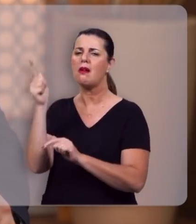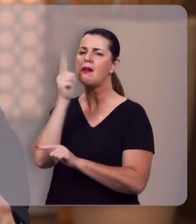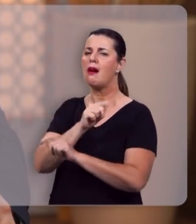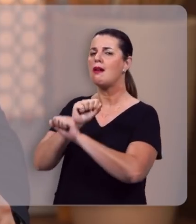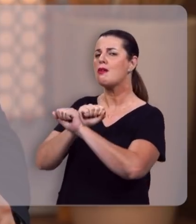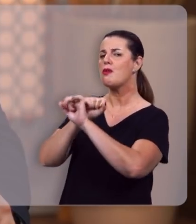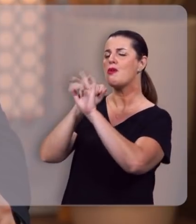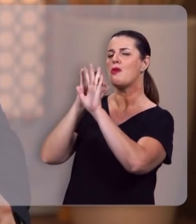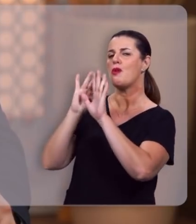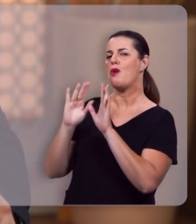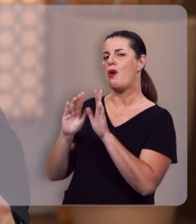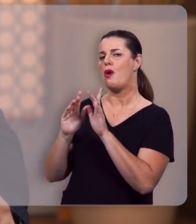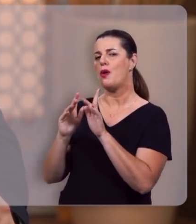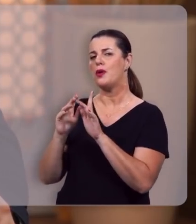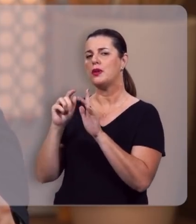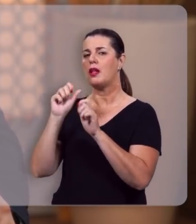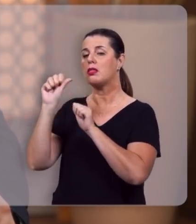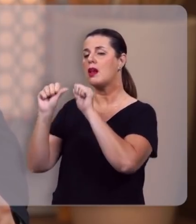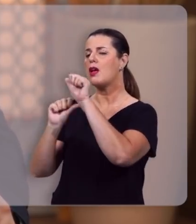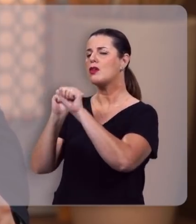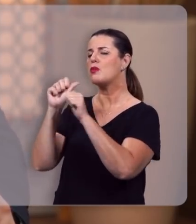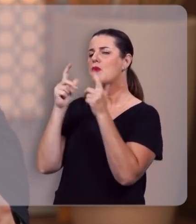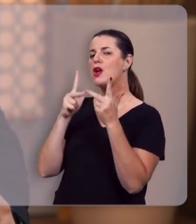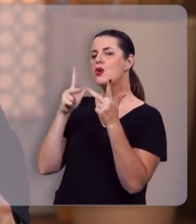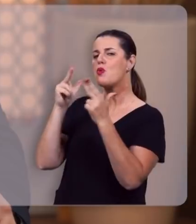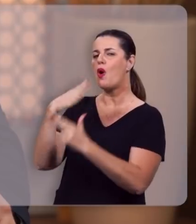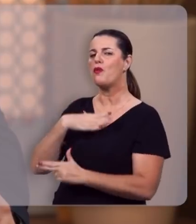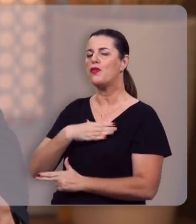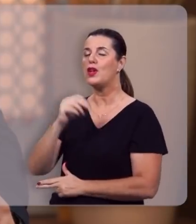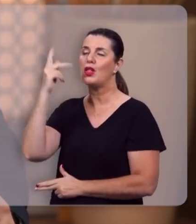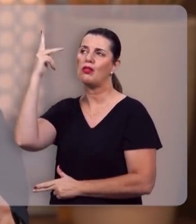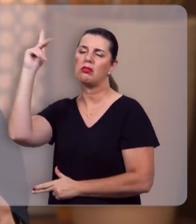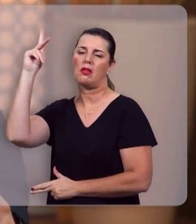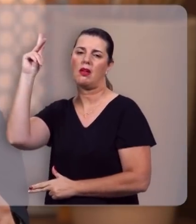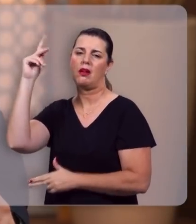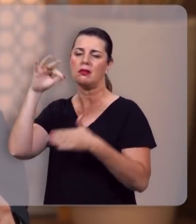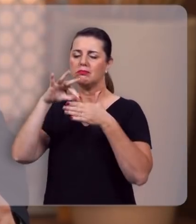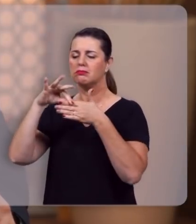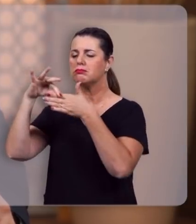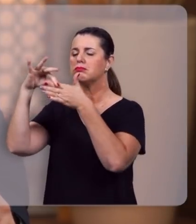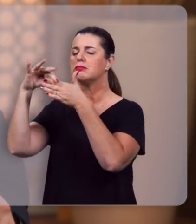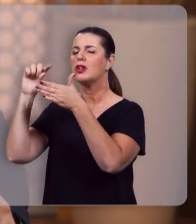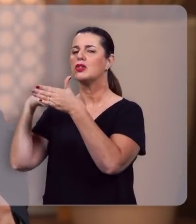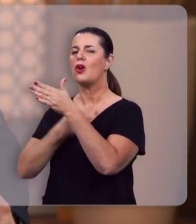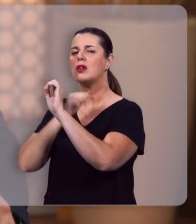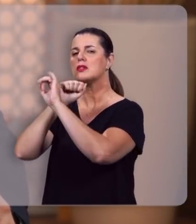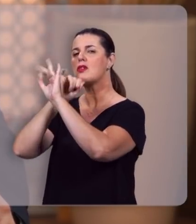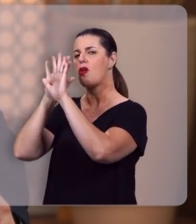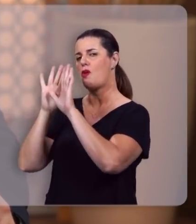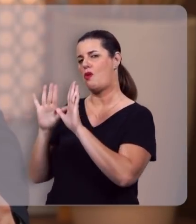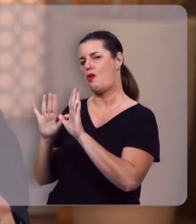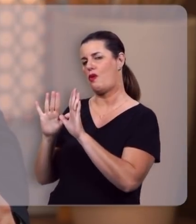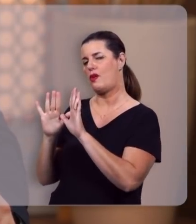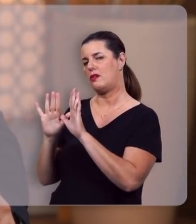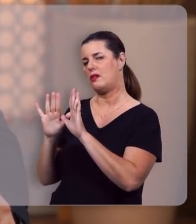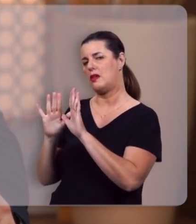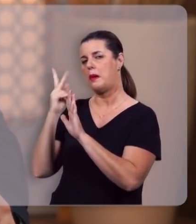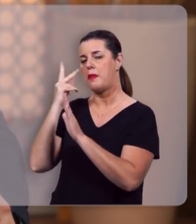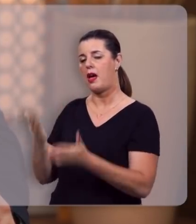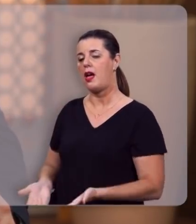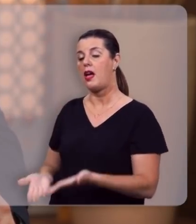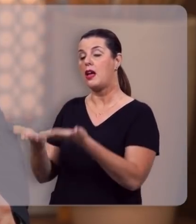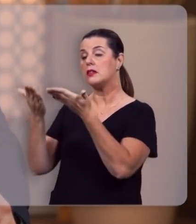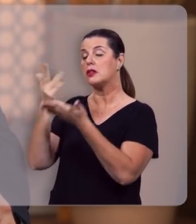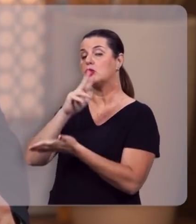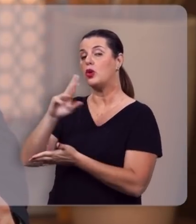glorificado, para moldar-nos à imagem do Seu Filho e para conduzir-nos para a glória eterna, para a exaltação do nome de